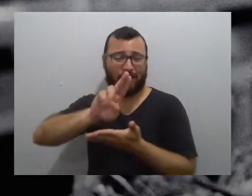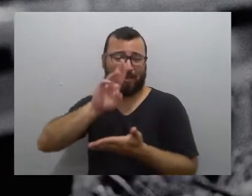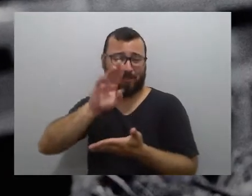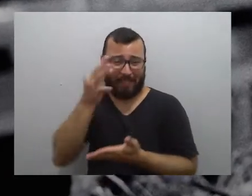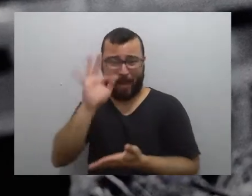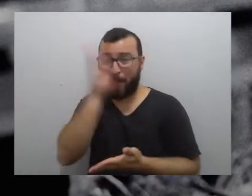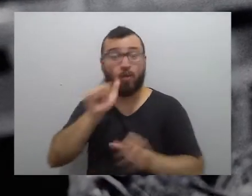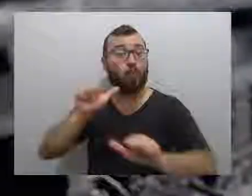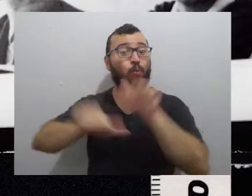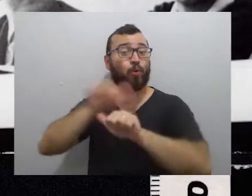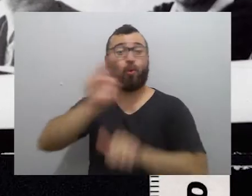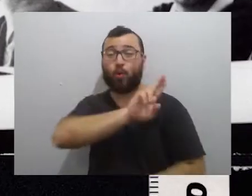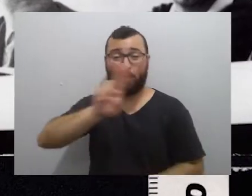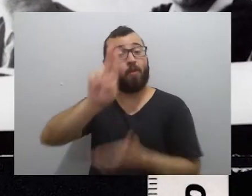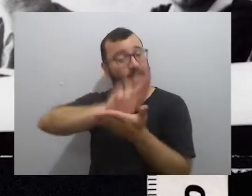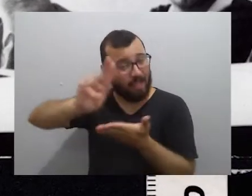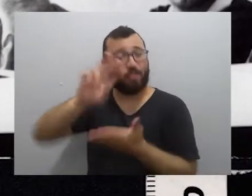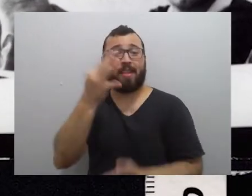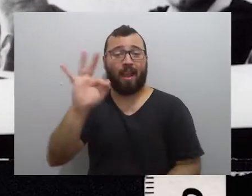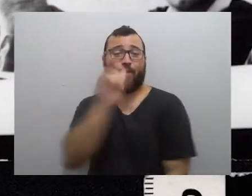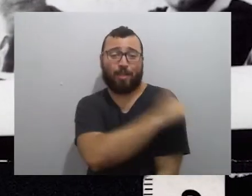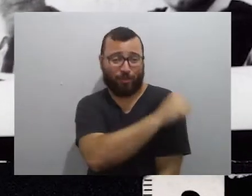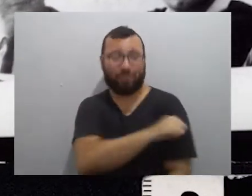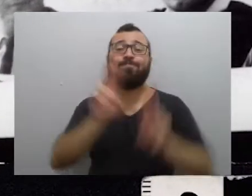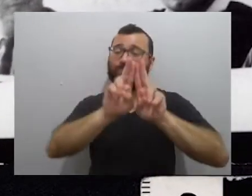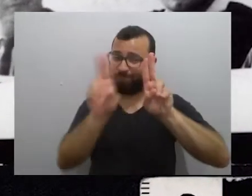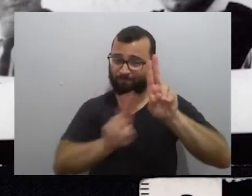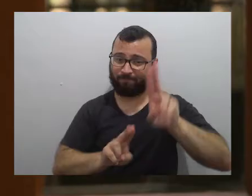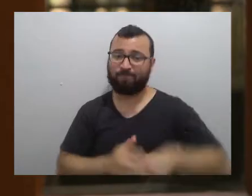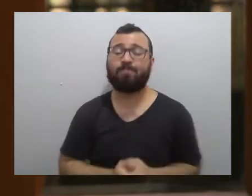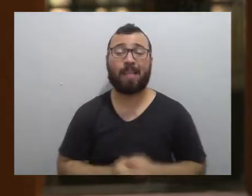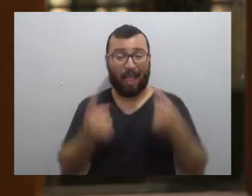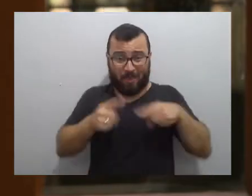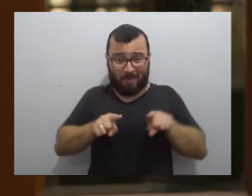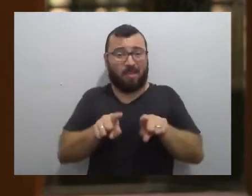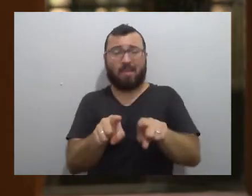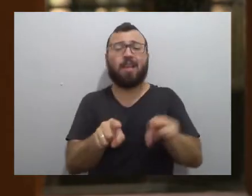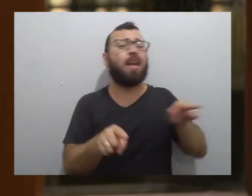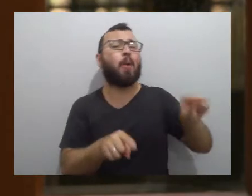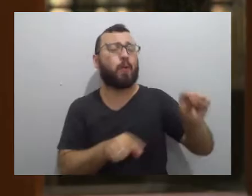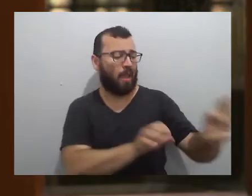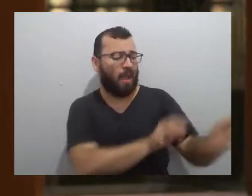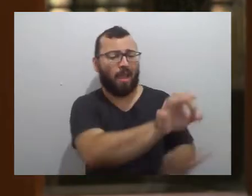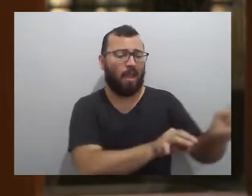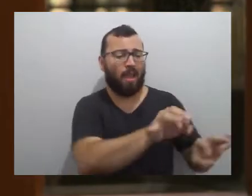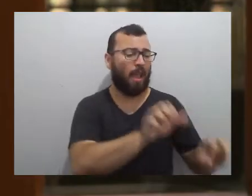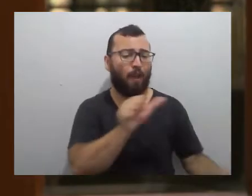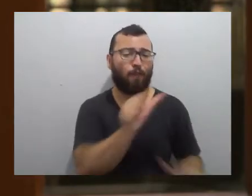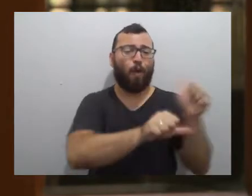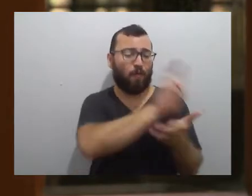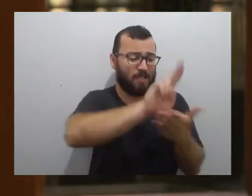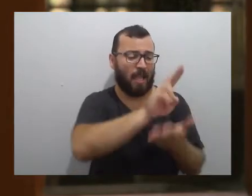1968, uma série de leis que transformariam o ensino superior no Brasil. Essa reforma, pela Lei